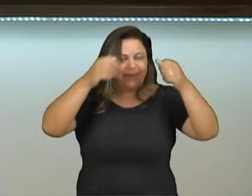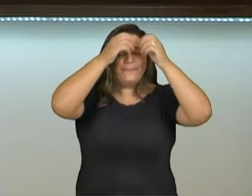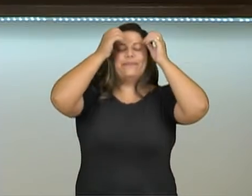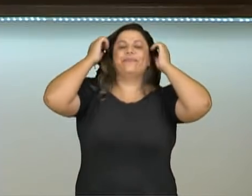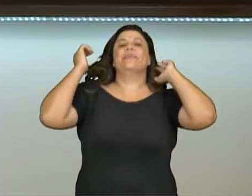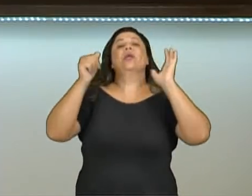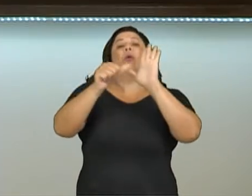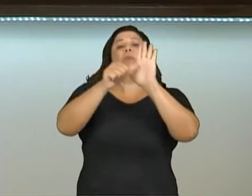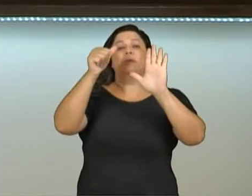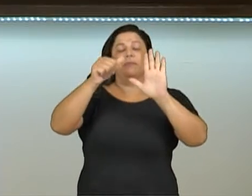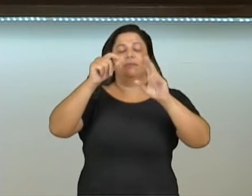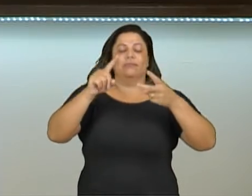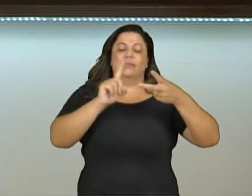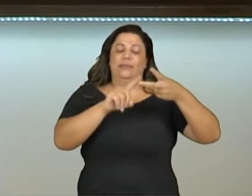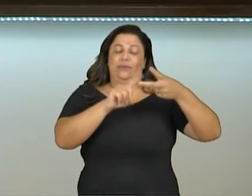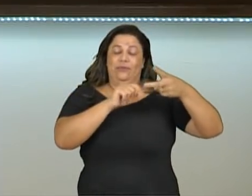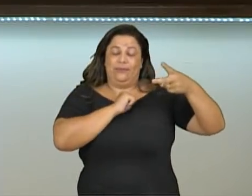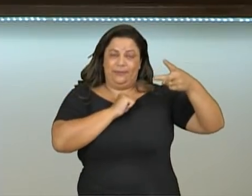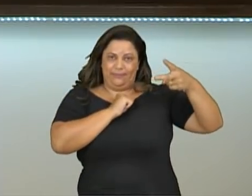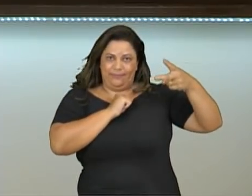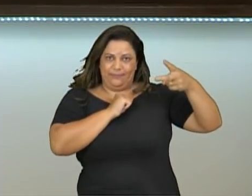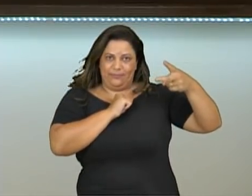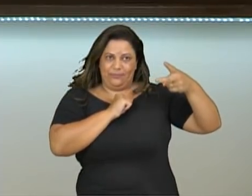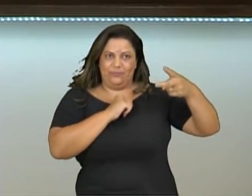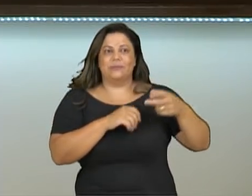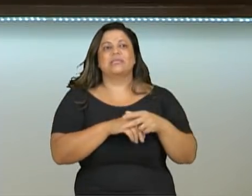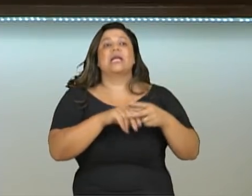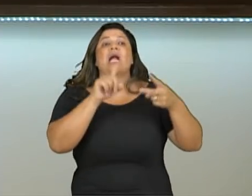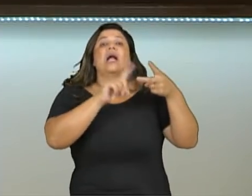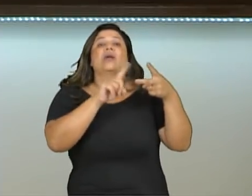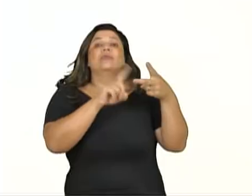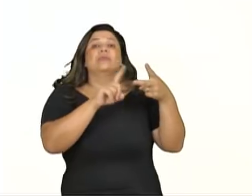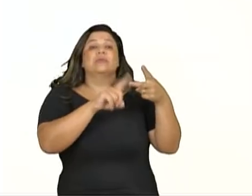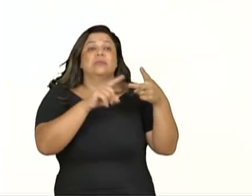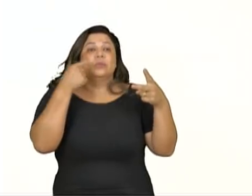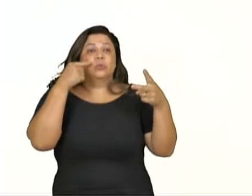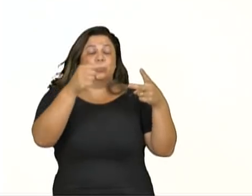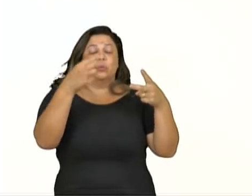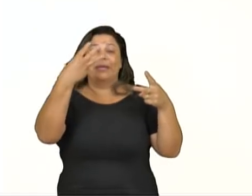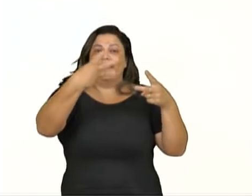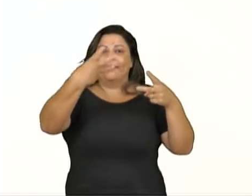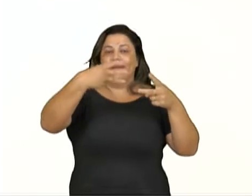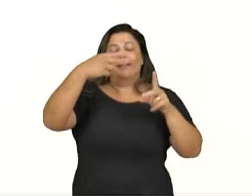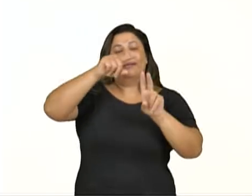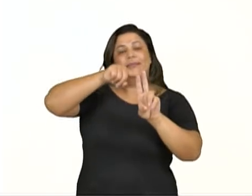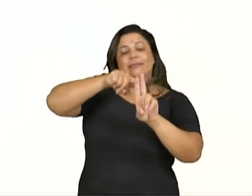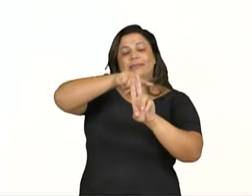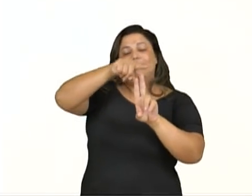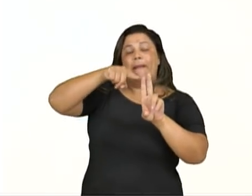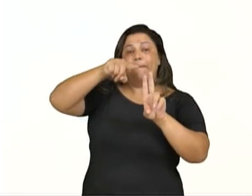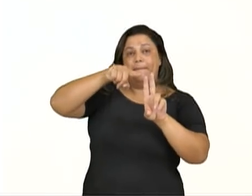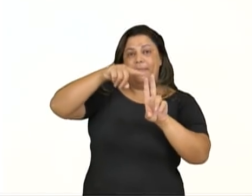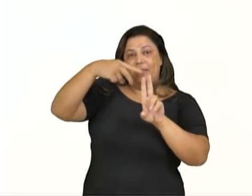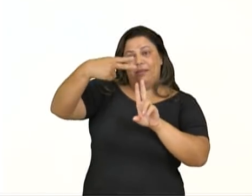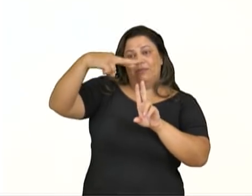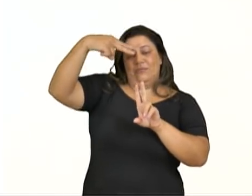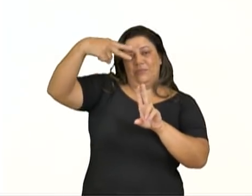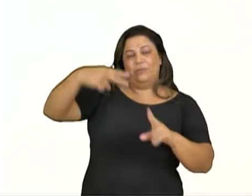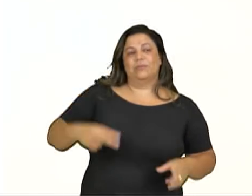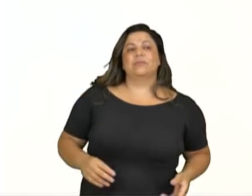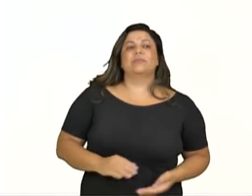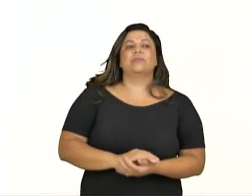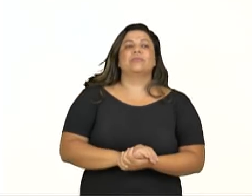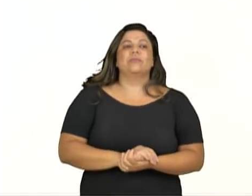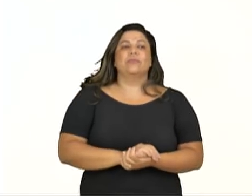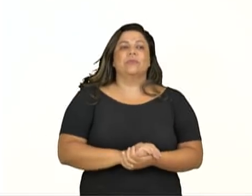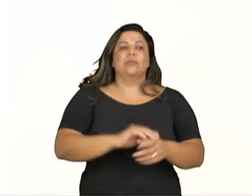movimento, eu vou para o segundo movimento. Então, no segundo movimento, eu vou girar 3π sobre 2 no sentido horário. Vejam, o sentido